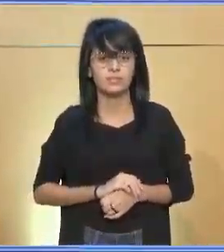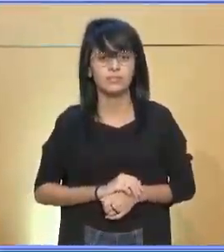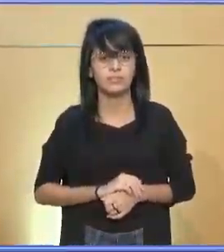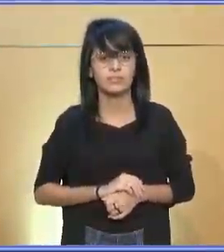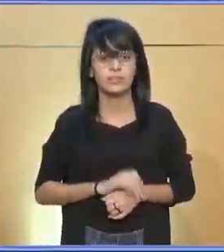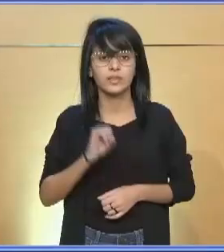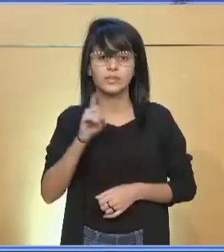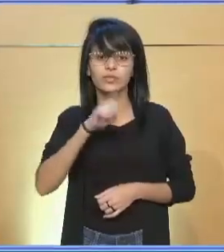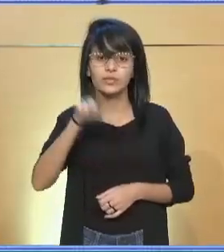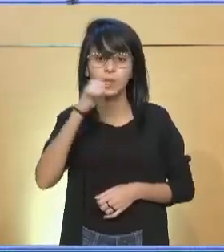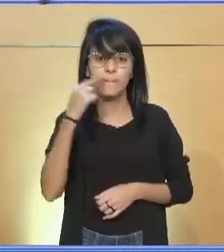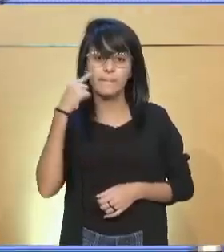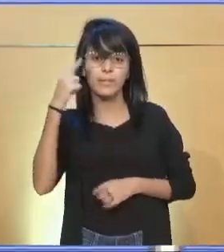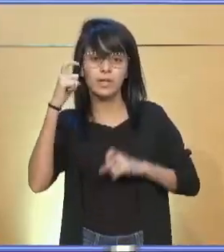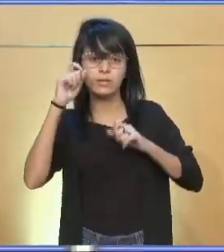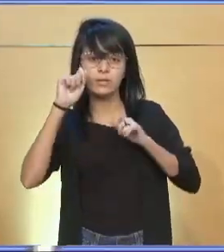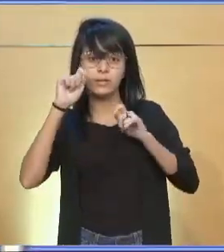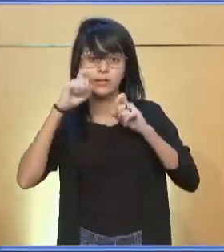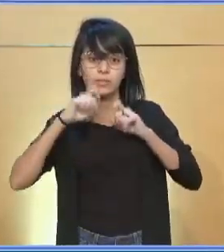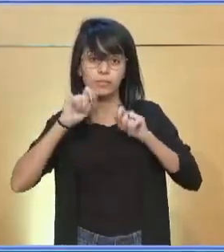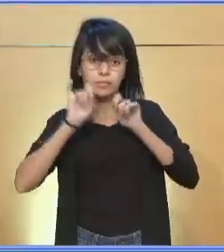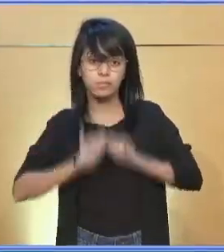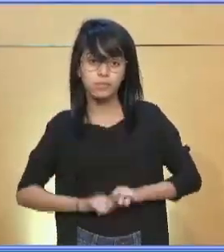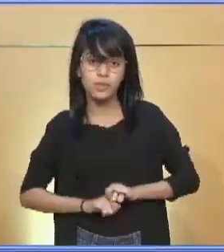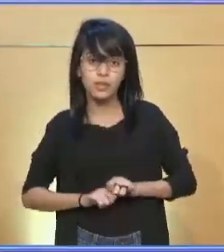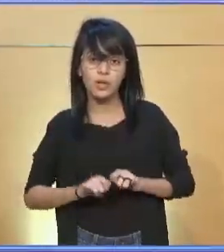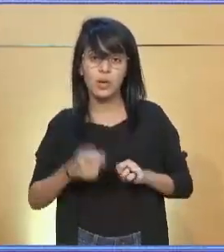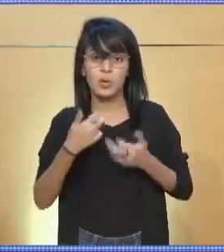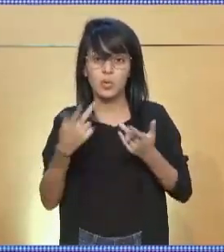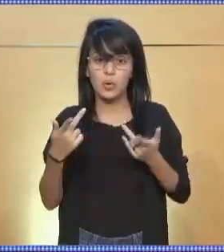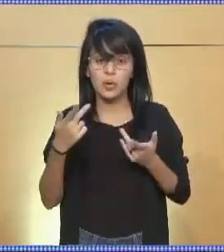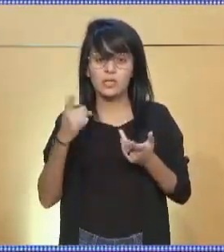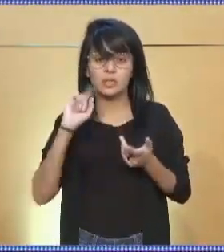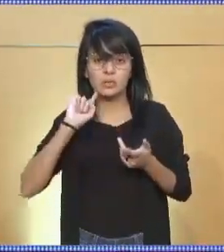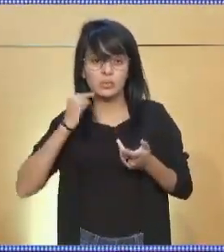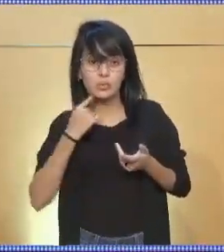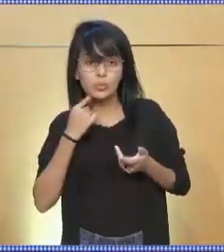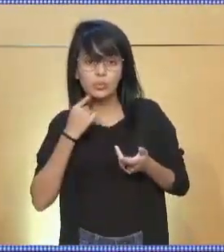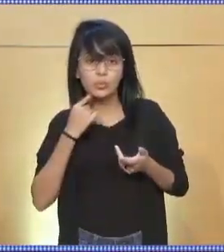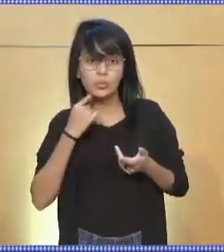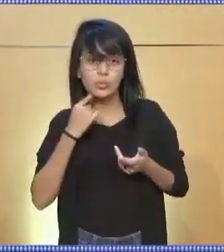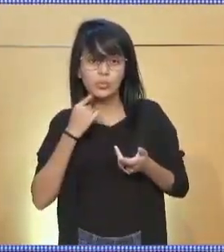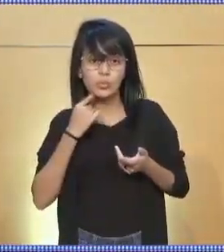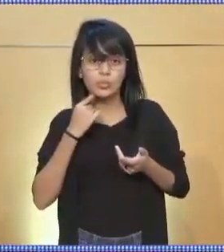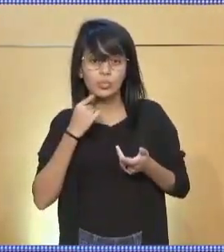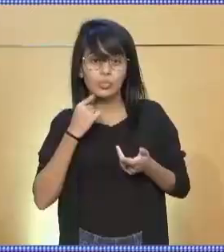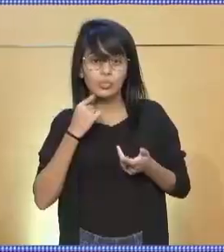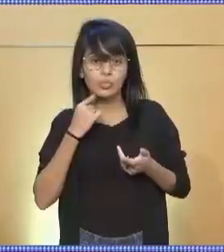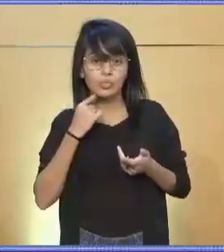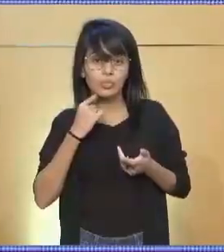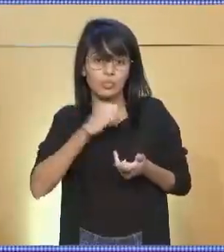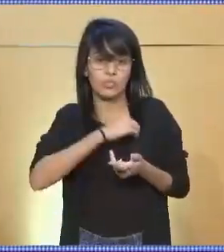Se você pensa em sexo e pensa em algo como algo sujo ou pecaminoso, você está com algum problema.